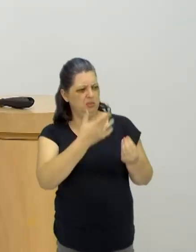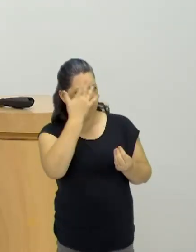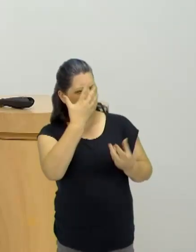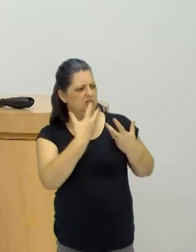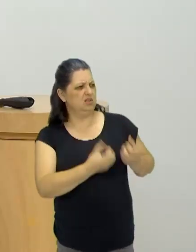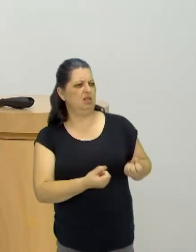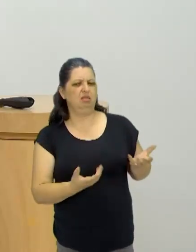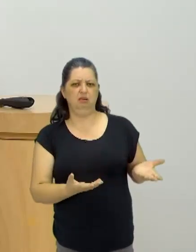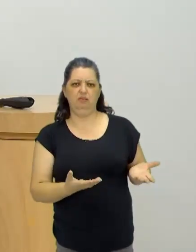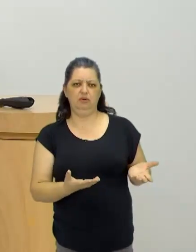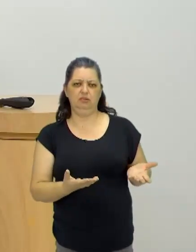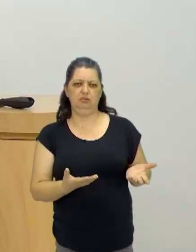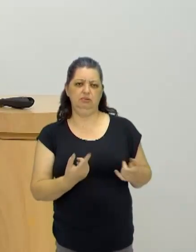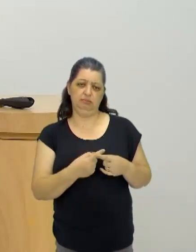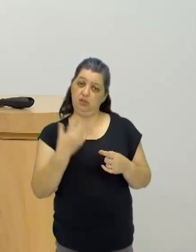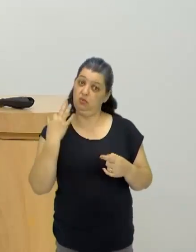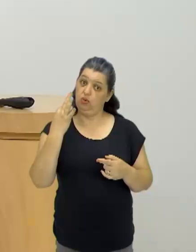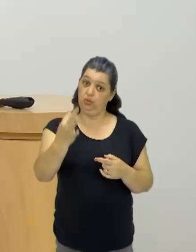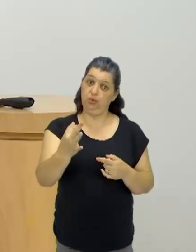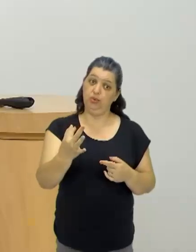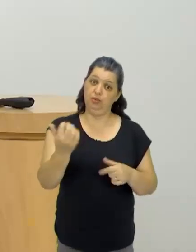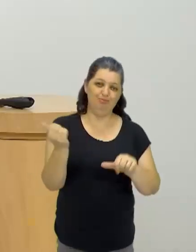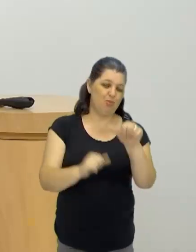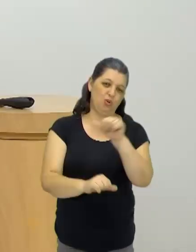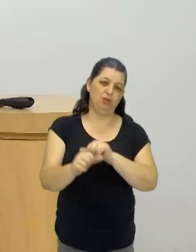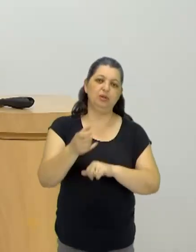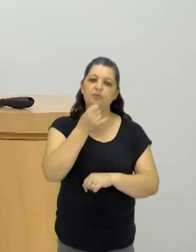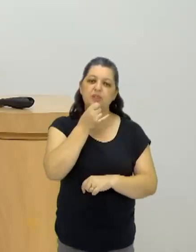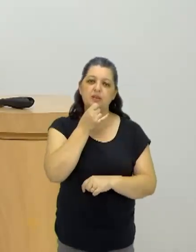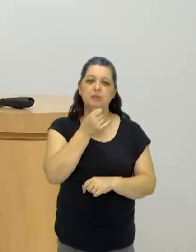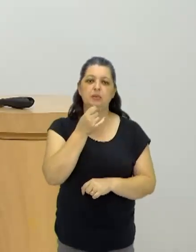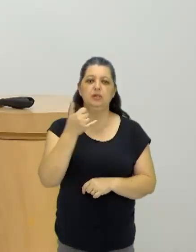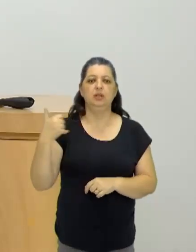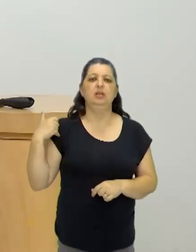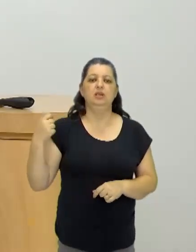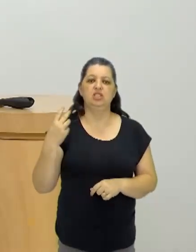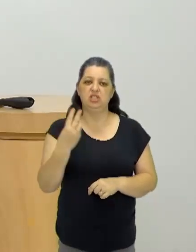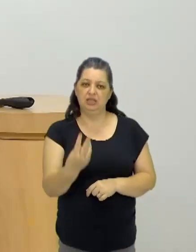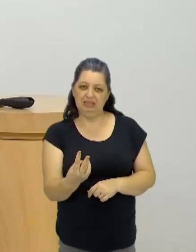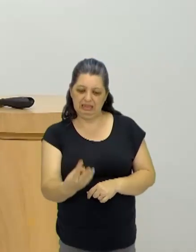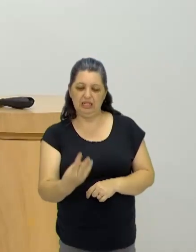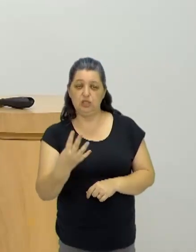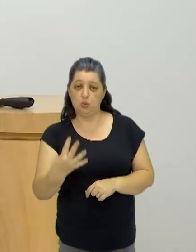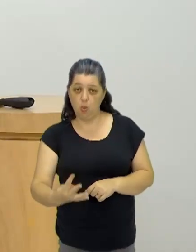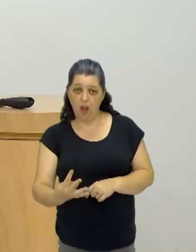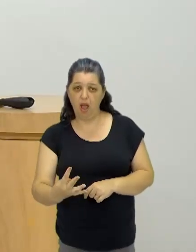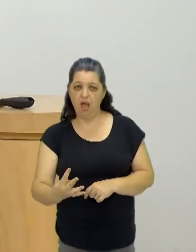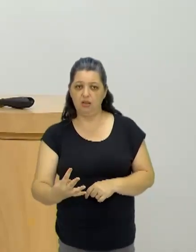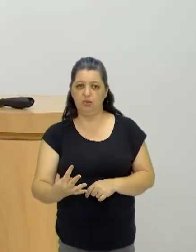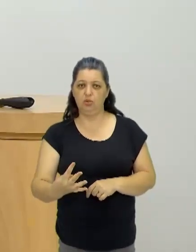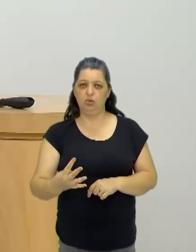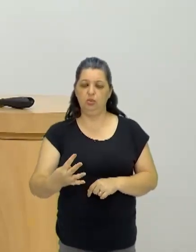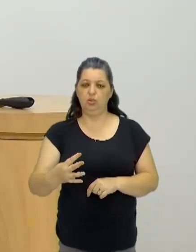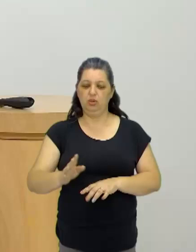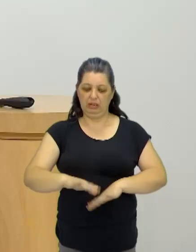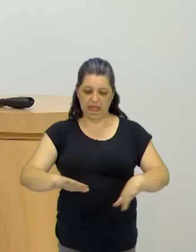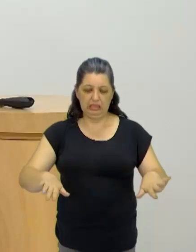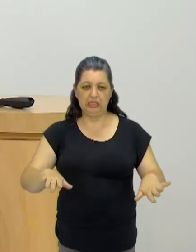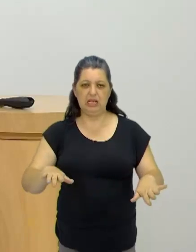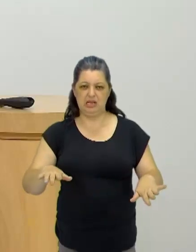isso? Por exemplo, crianças de 3, 4 anos pedindo dinheiro no farol. É uma monstruosidade que isso